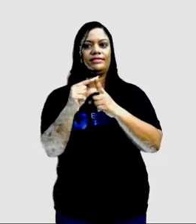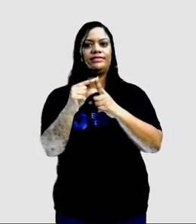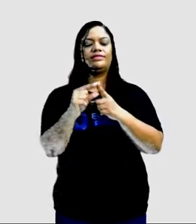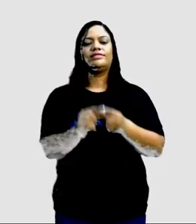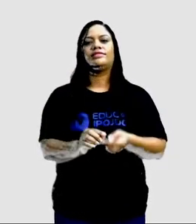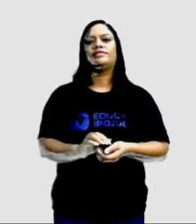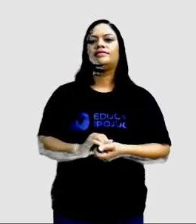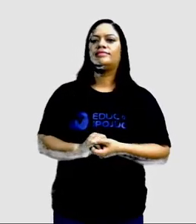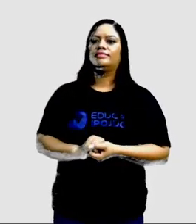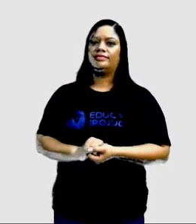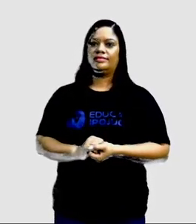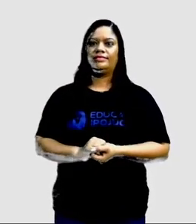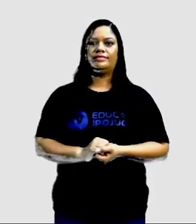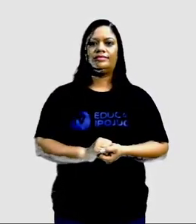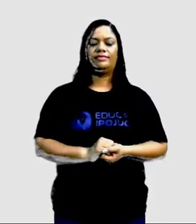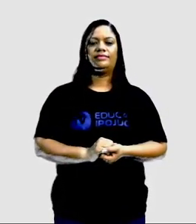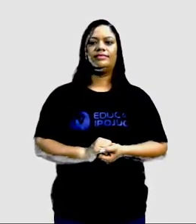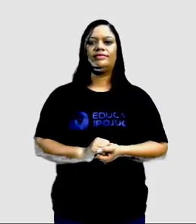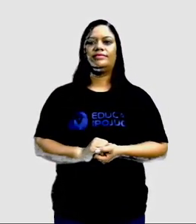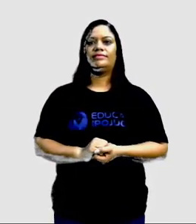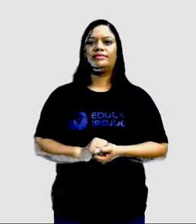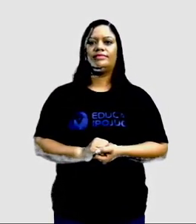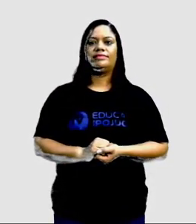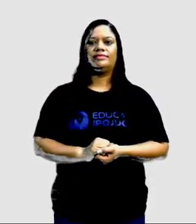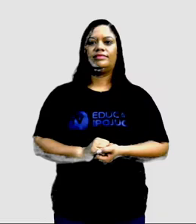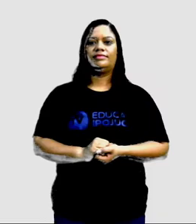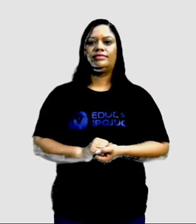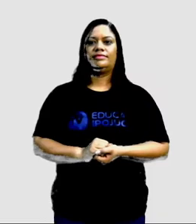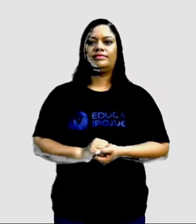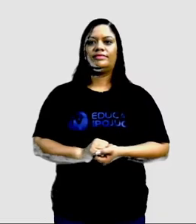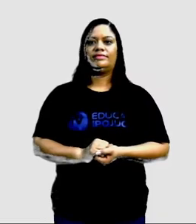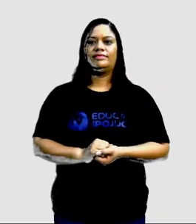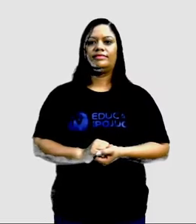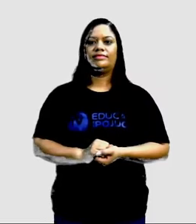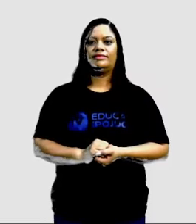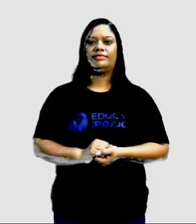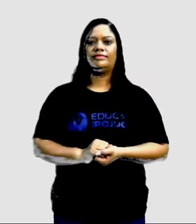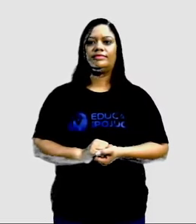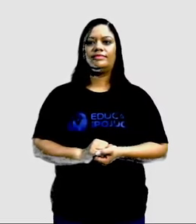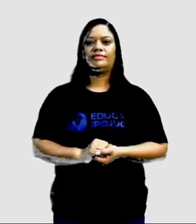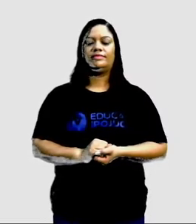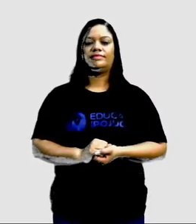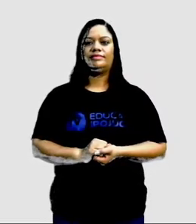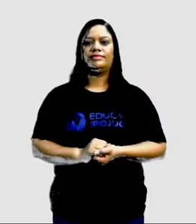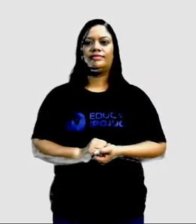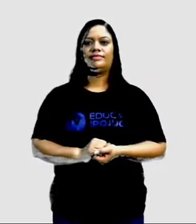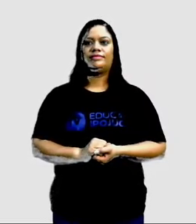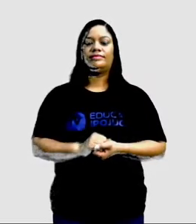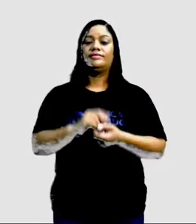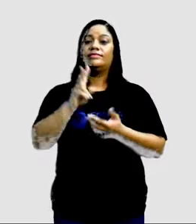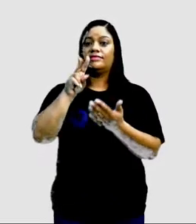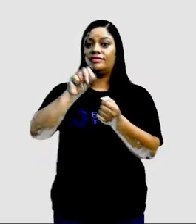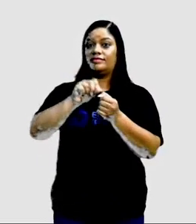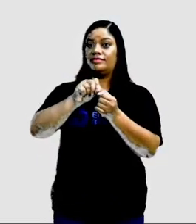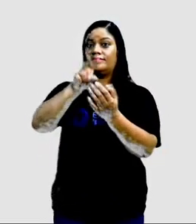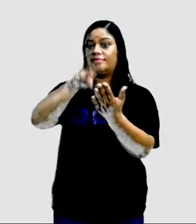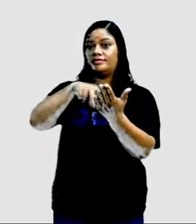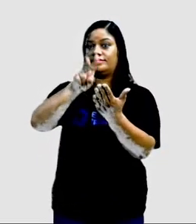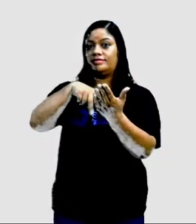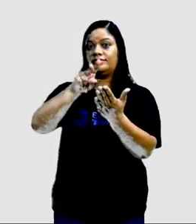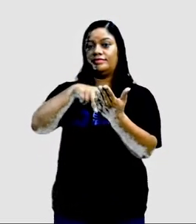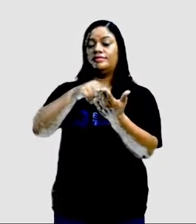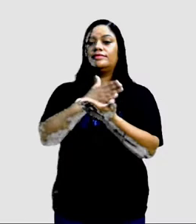né? De todas as palavras. E elas, quando a gente vamos fazer a leitura,